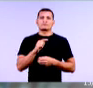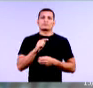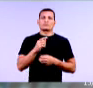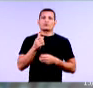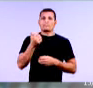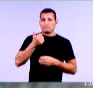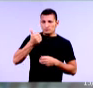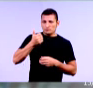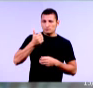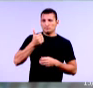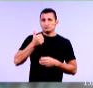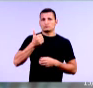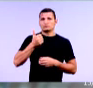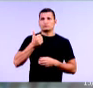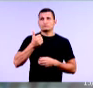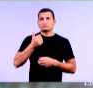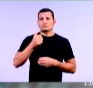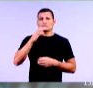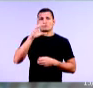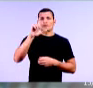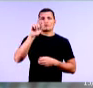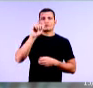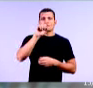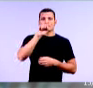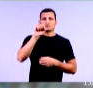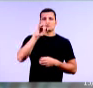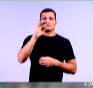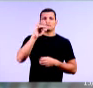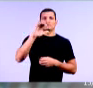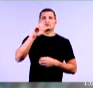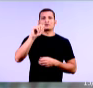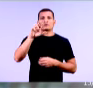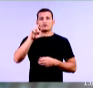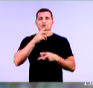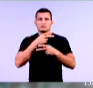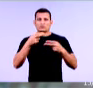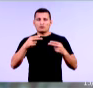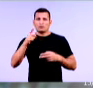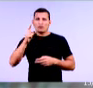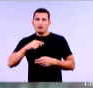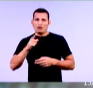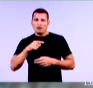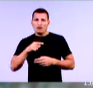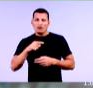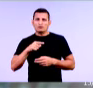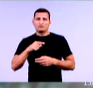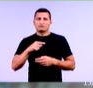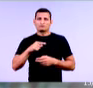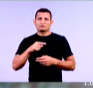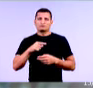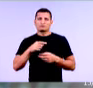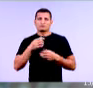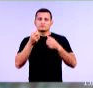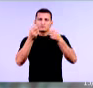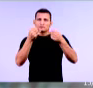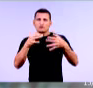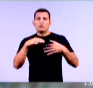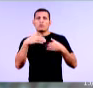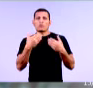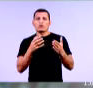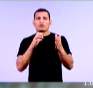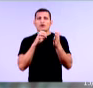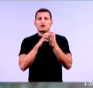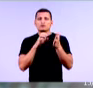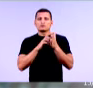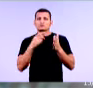primeiro. Classificar um objeto é definir quais são as características e comportamentos